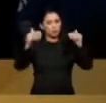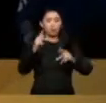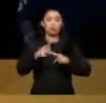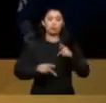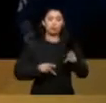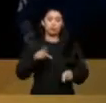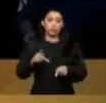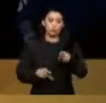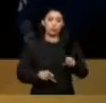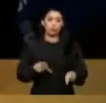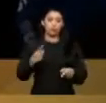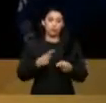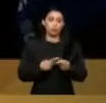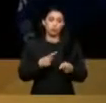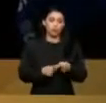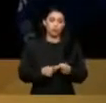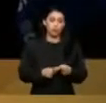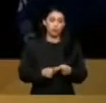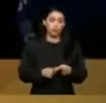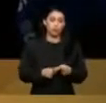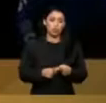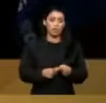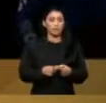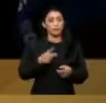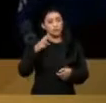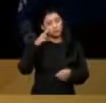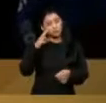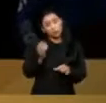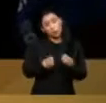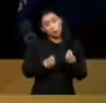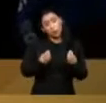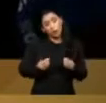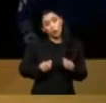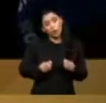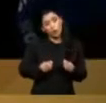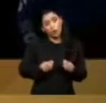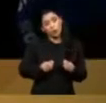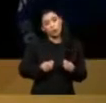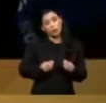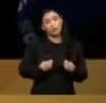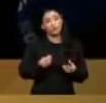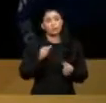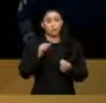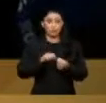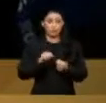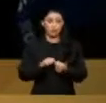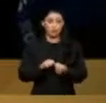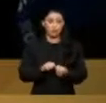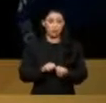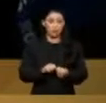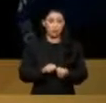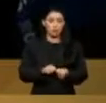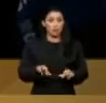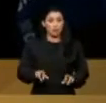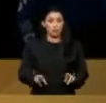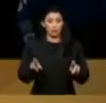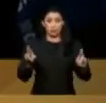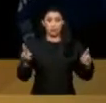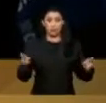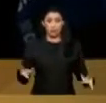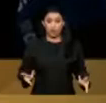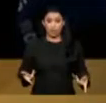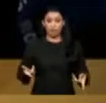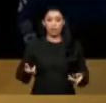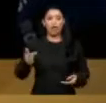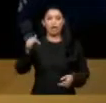urnas, avaliou o desvalor da conduta e, com a sua régua, posicionou-se, fazendo a distinção. No